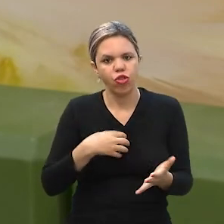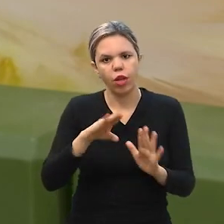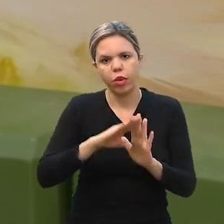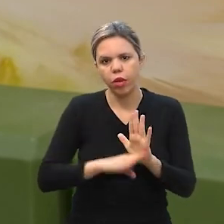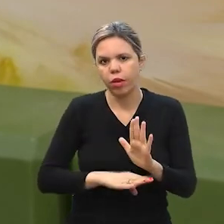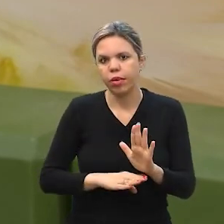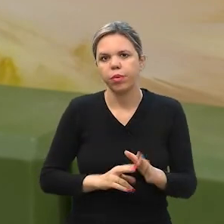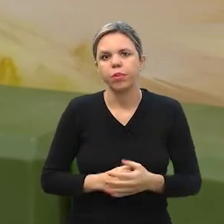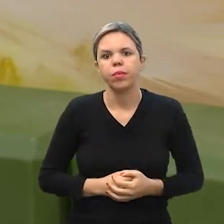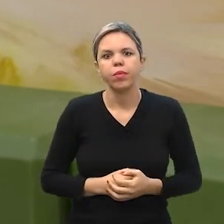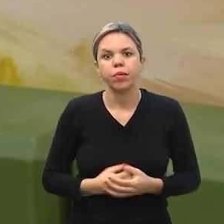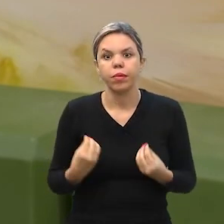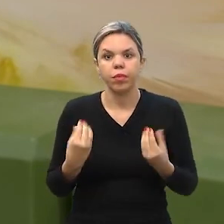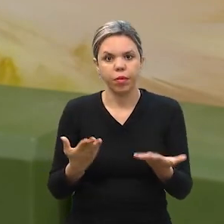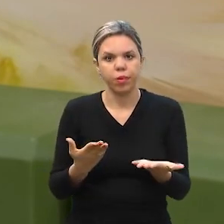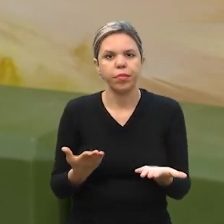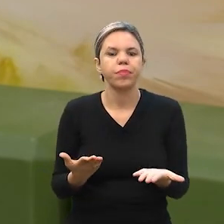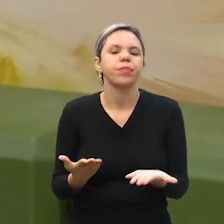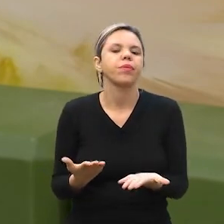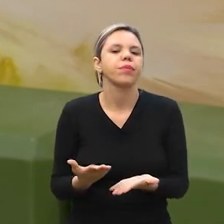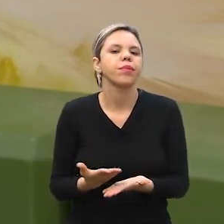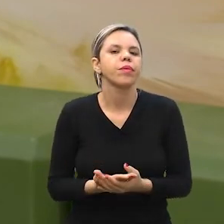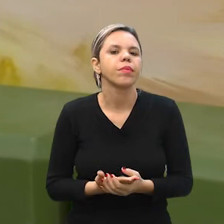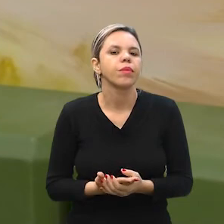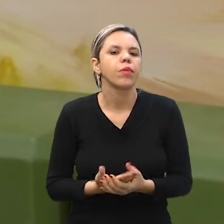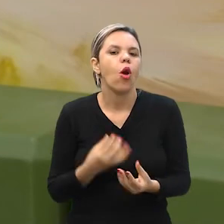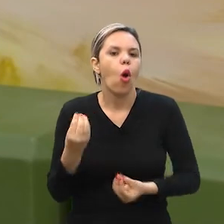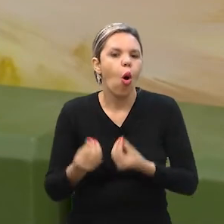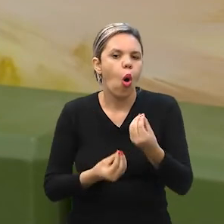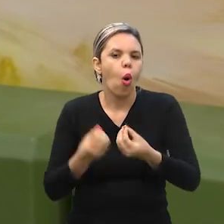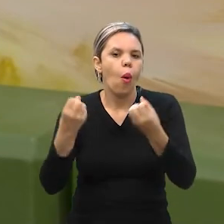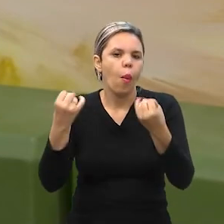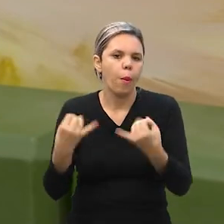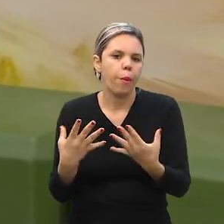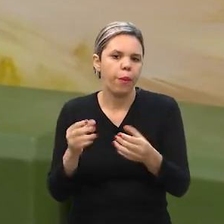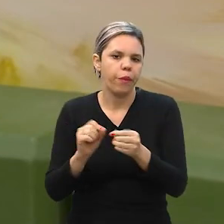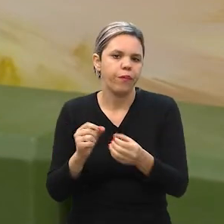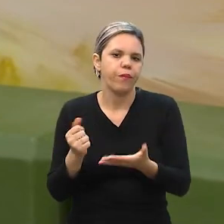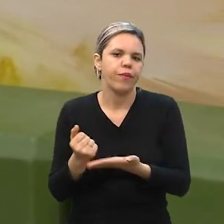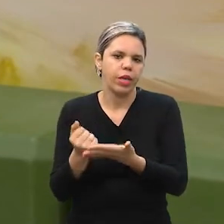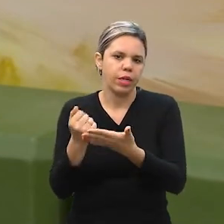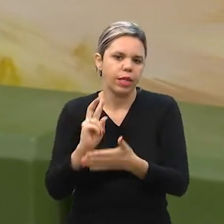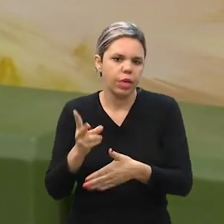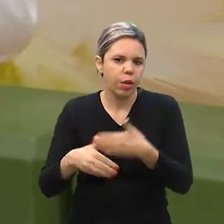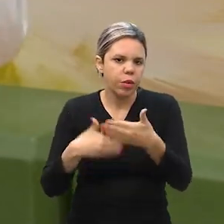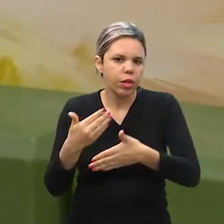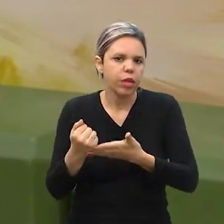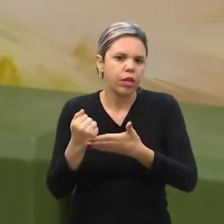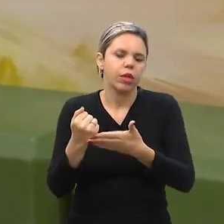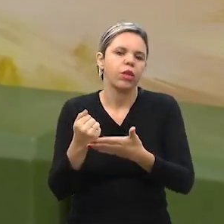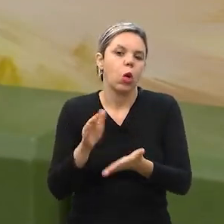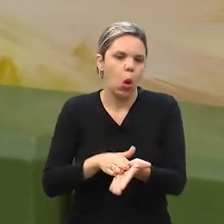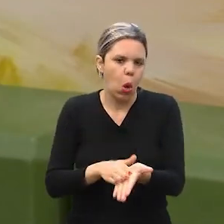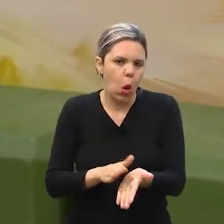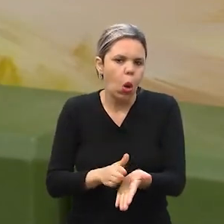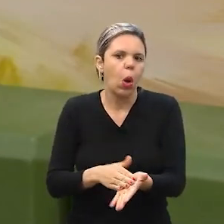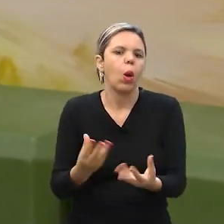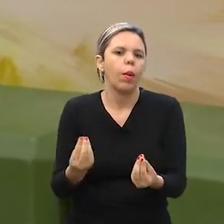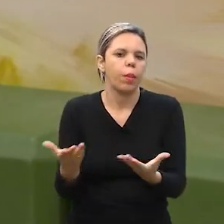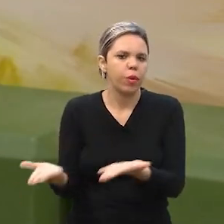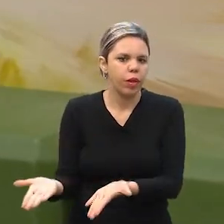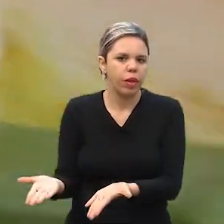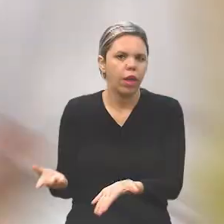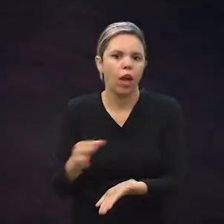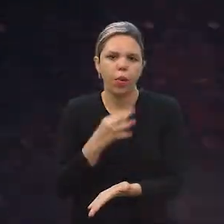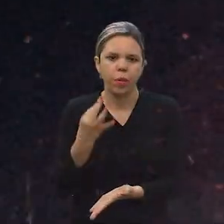sempre te dá o como fazer, dá ferramentas o tempo inteiro. E te cobra muito.